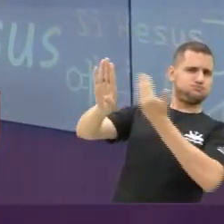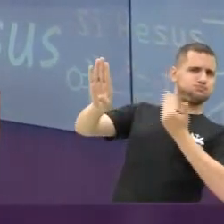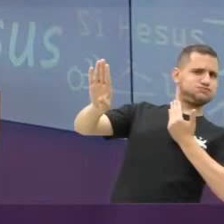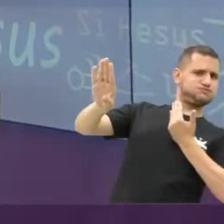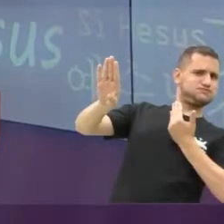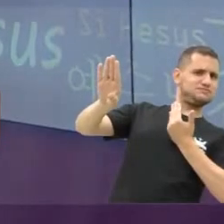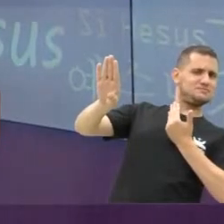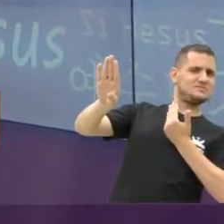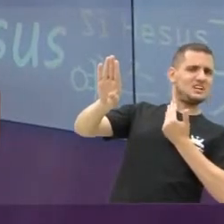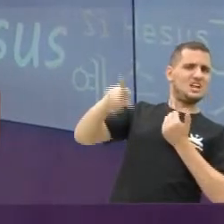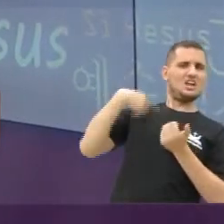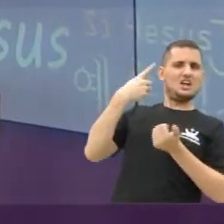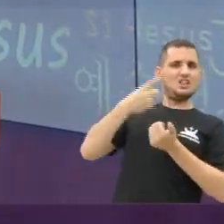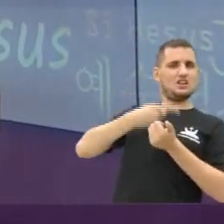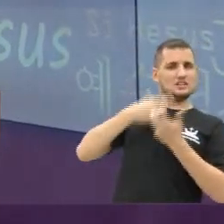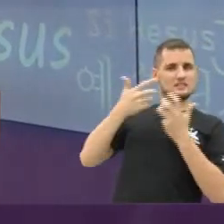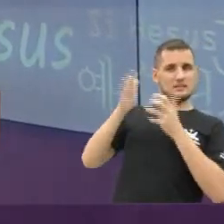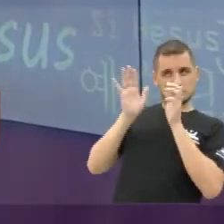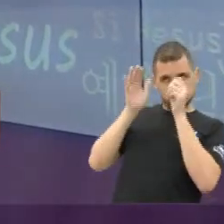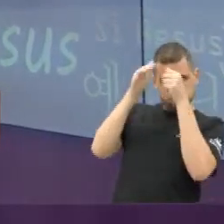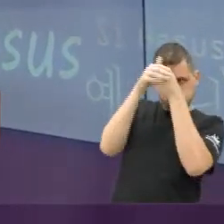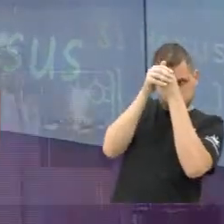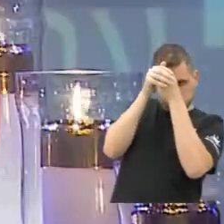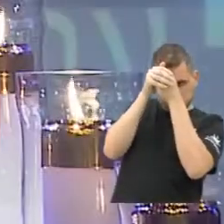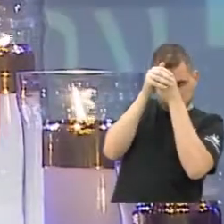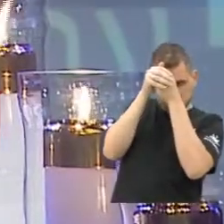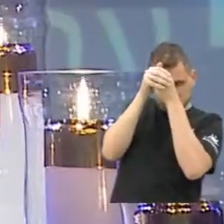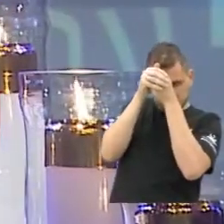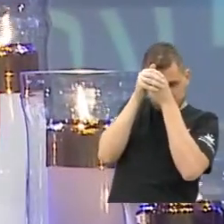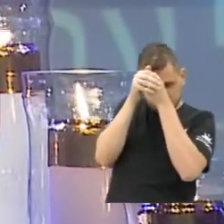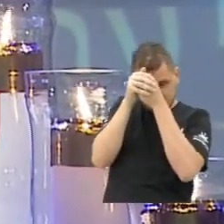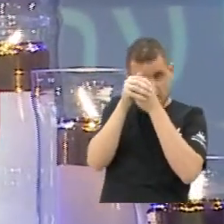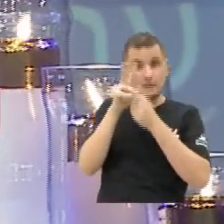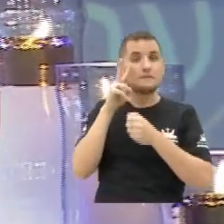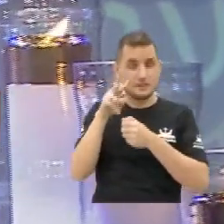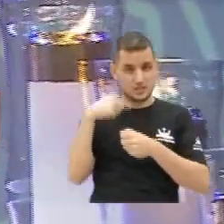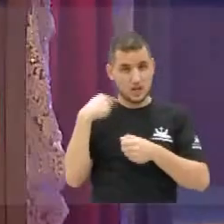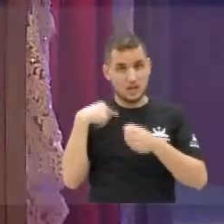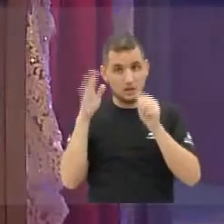o homem que se esconde de Deus. Veja, eu estou escondido.